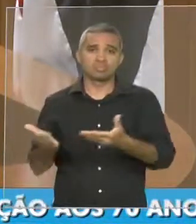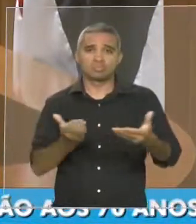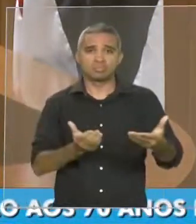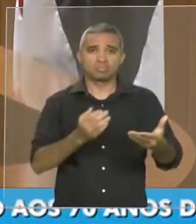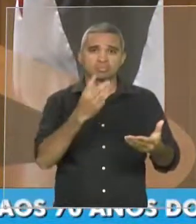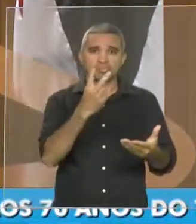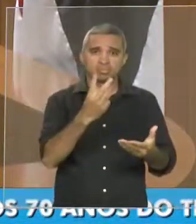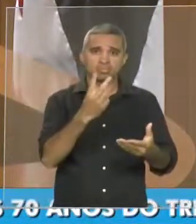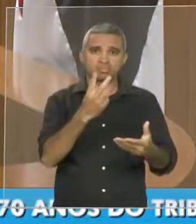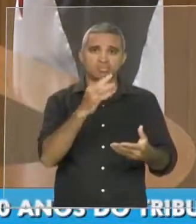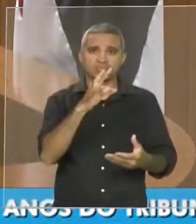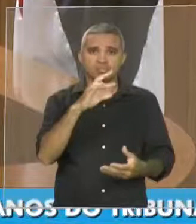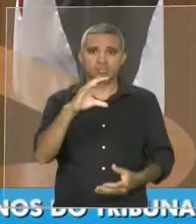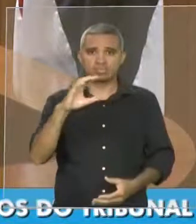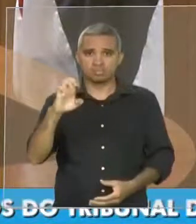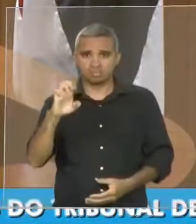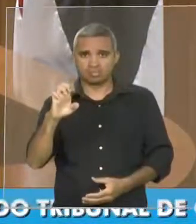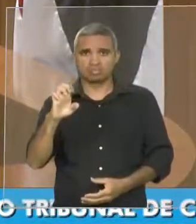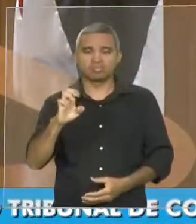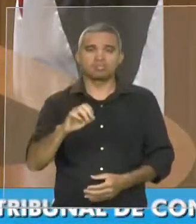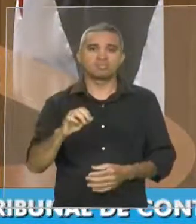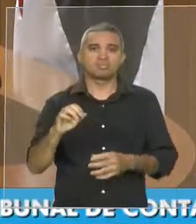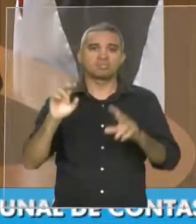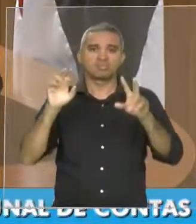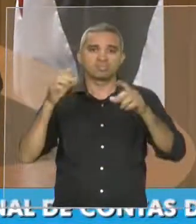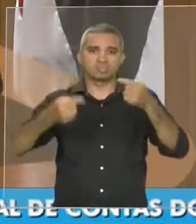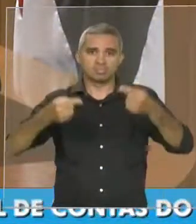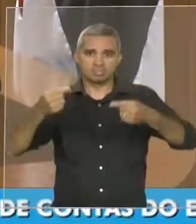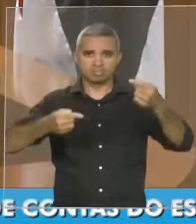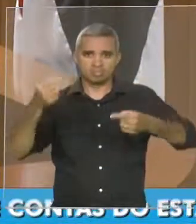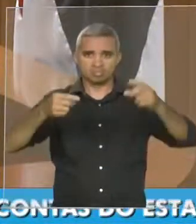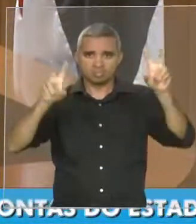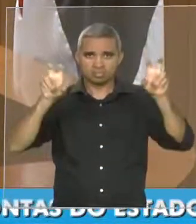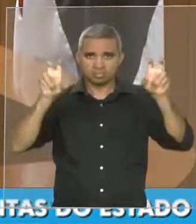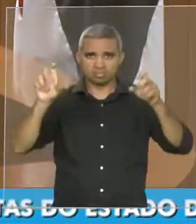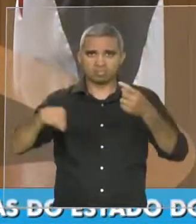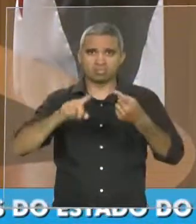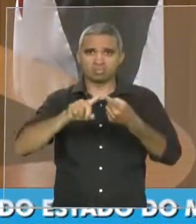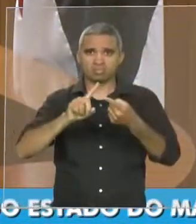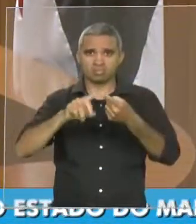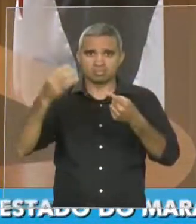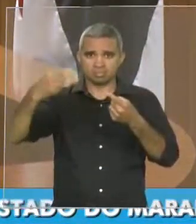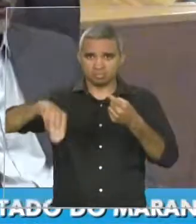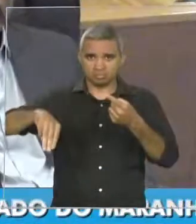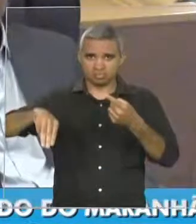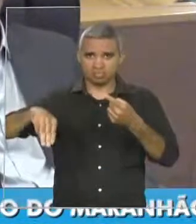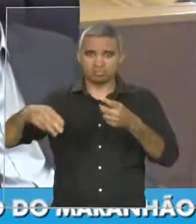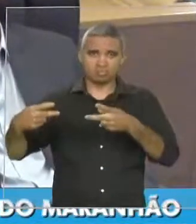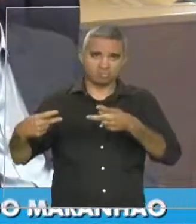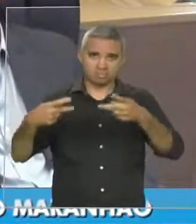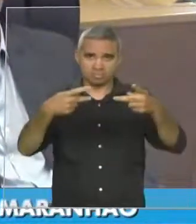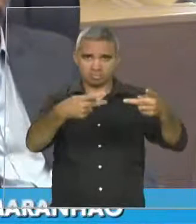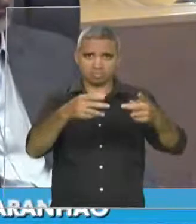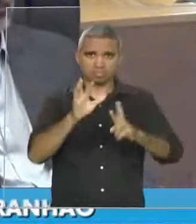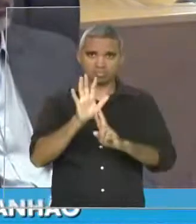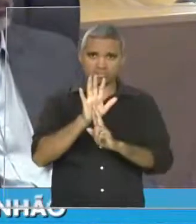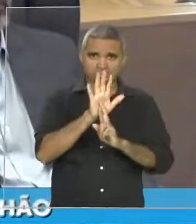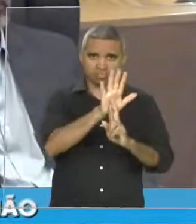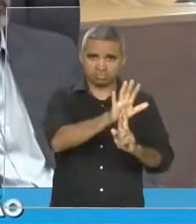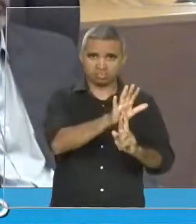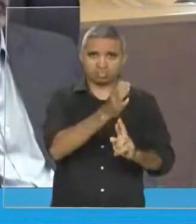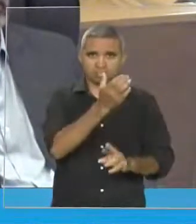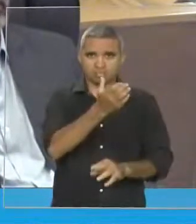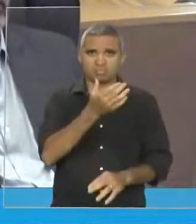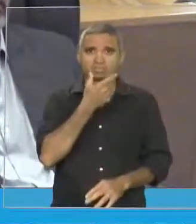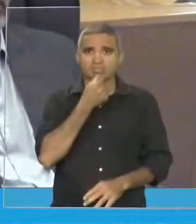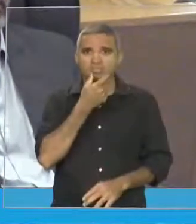contas estaduais para debater o tema. O Tribunal de Contas do Maranhão, que está nesse momento representado pelo